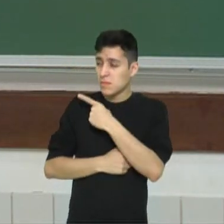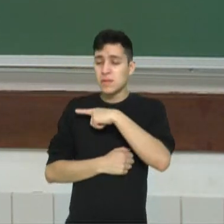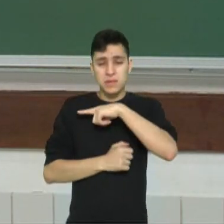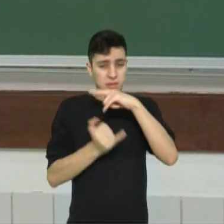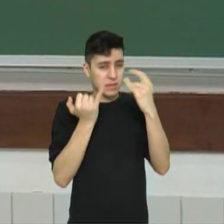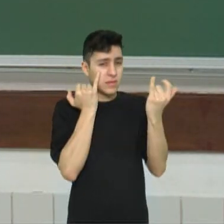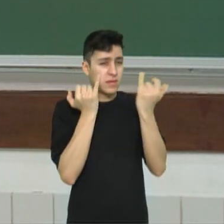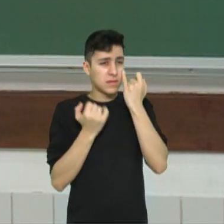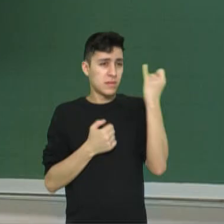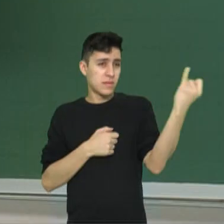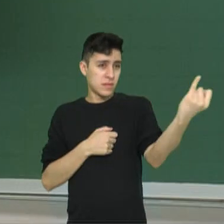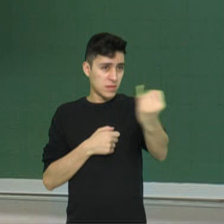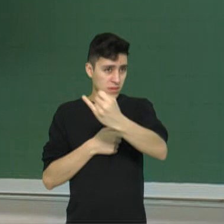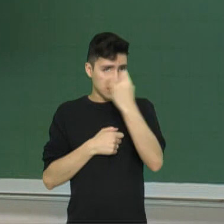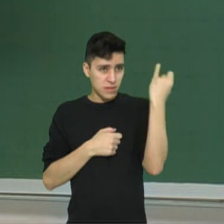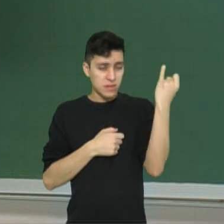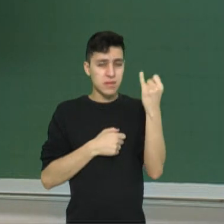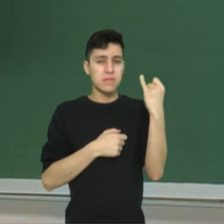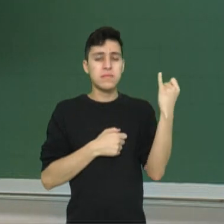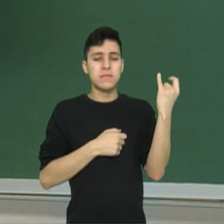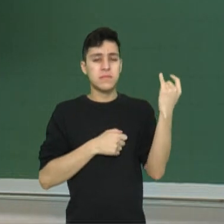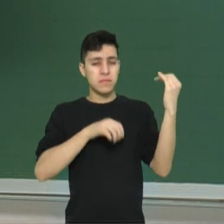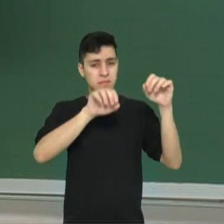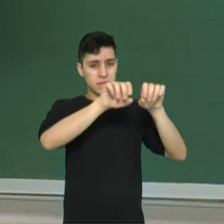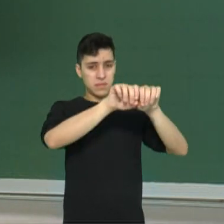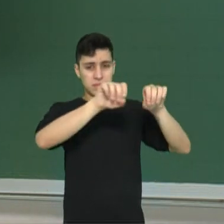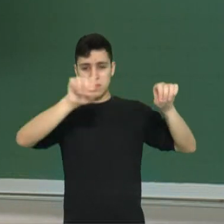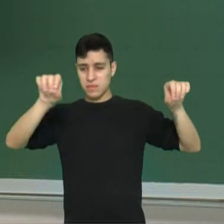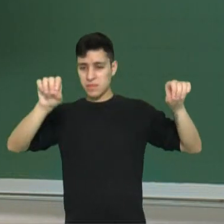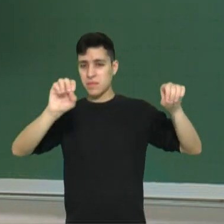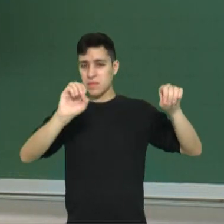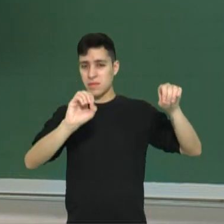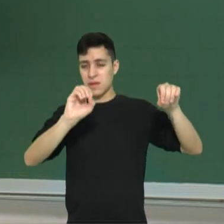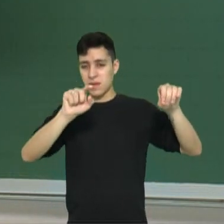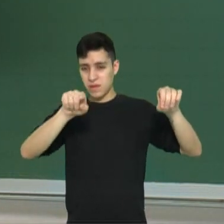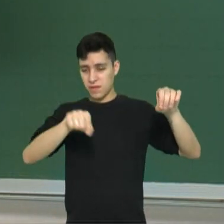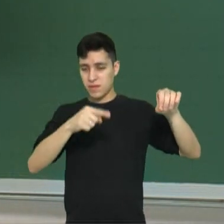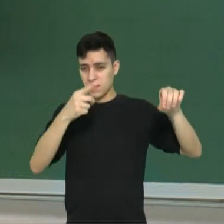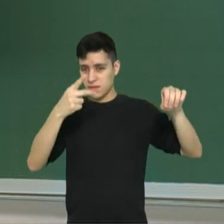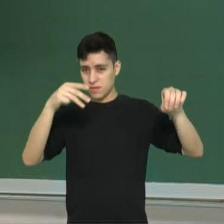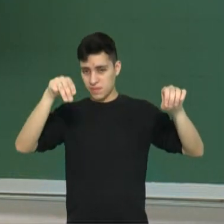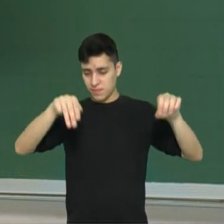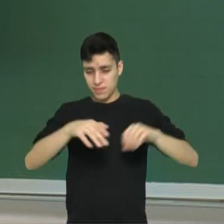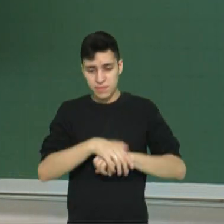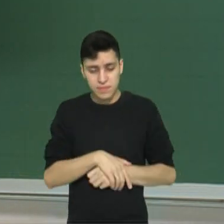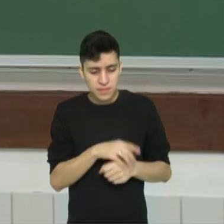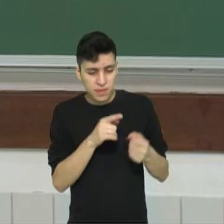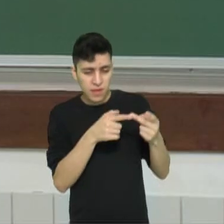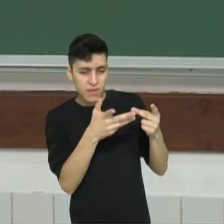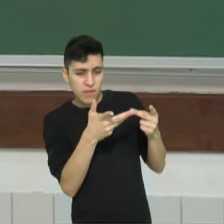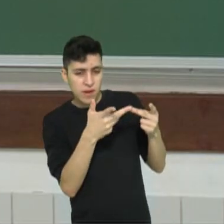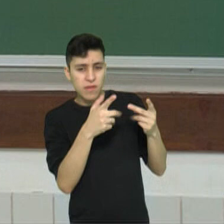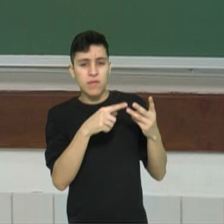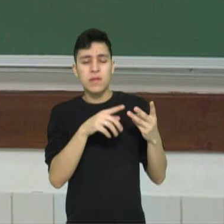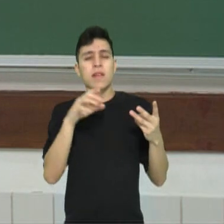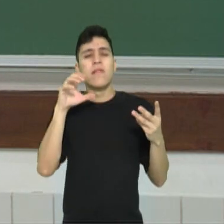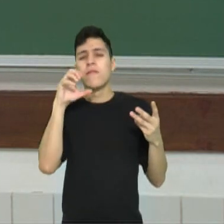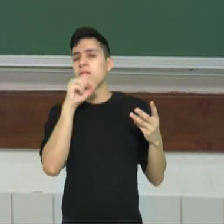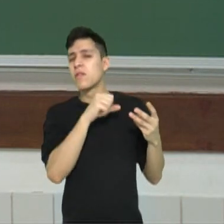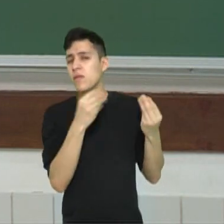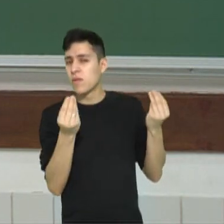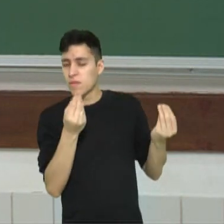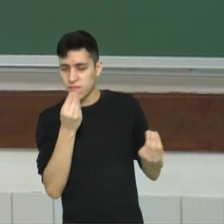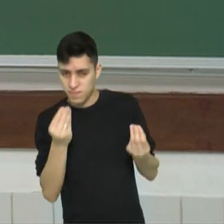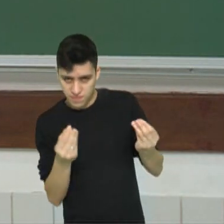temos ali então é o comprimento desse tubo ali 0,2 metros, temos ali a frequência também e a velocidade. Então me acompanhe ali no